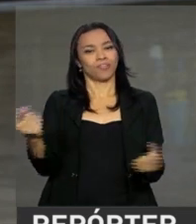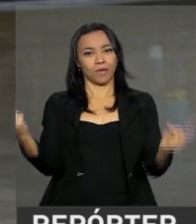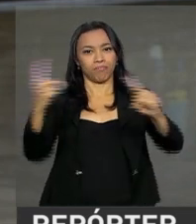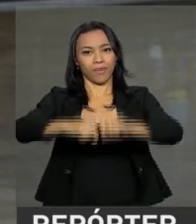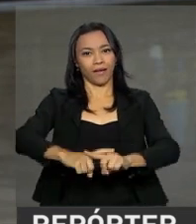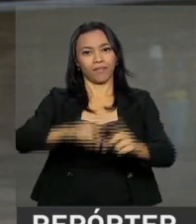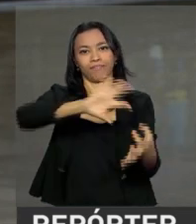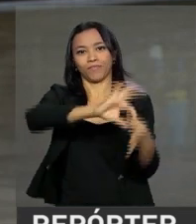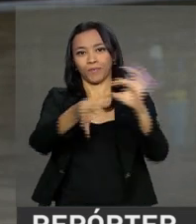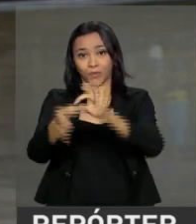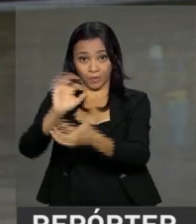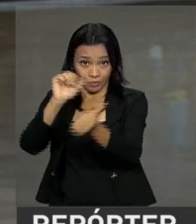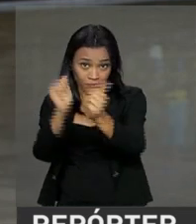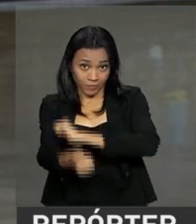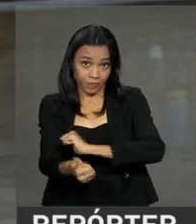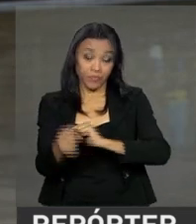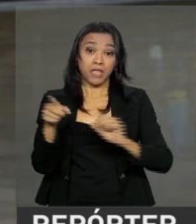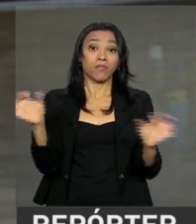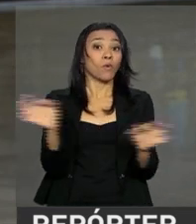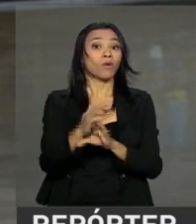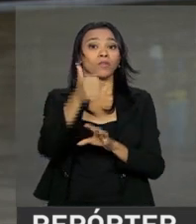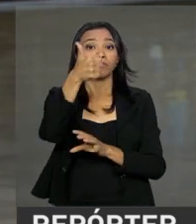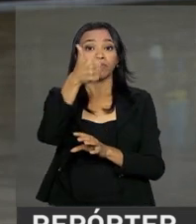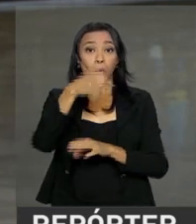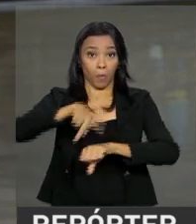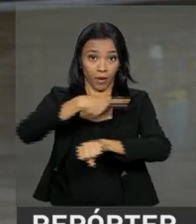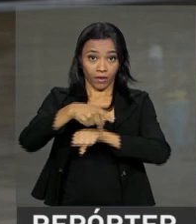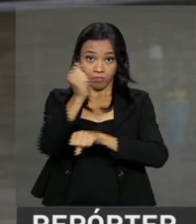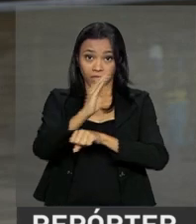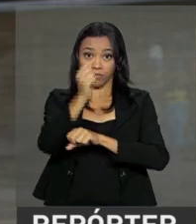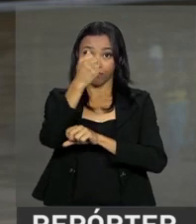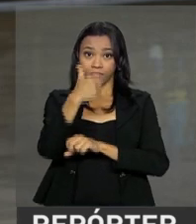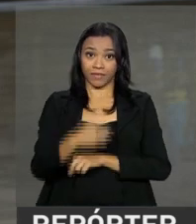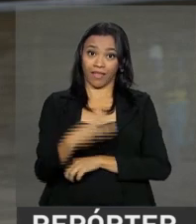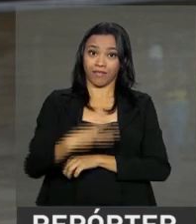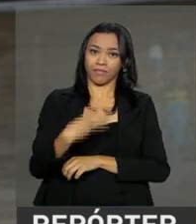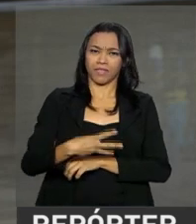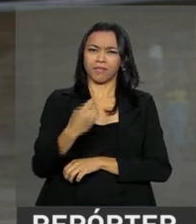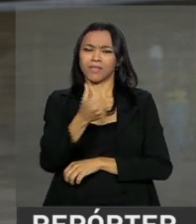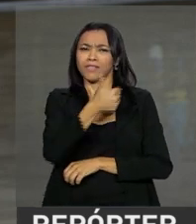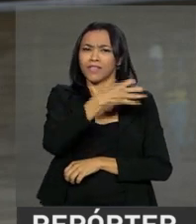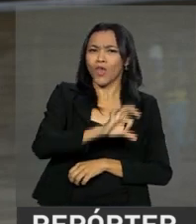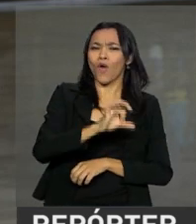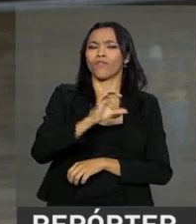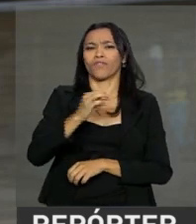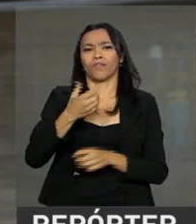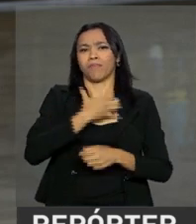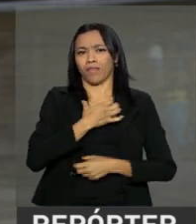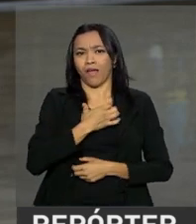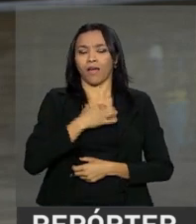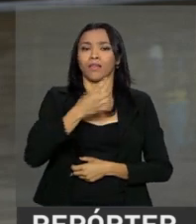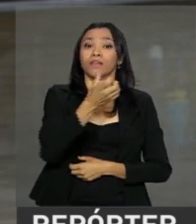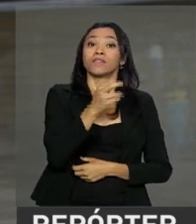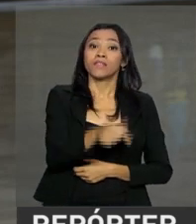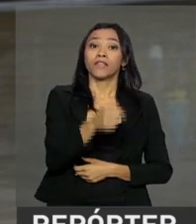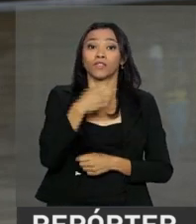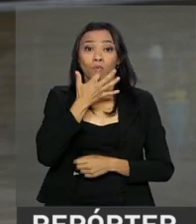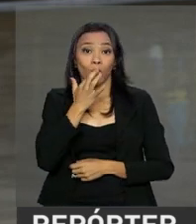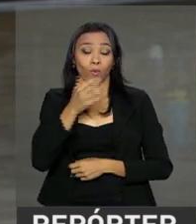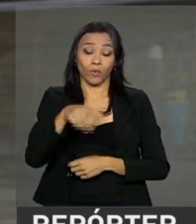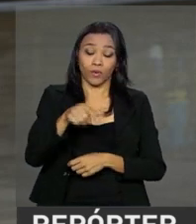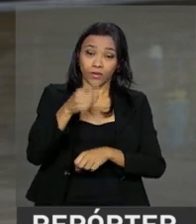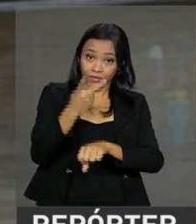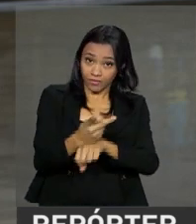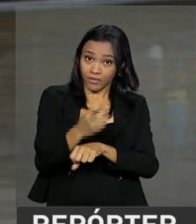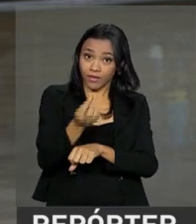história dos Jogos Olímpicos o país terminou em 13º lugar foram 19 medalhas sete de ouro seis de bronze e seis de